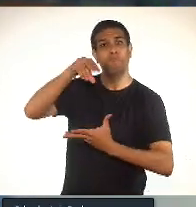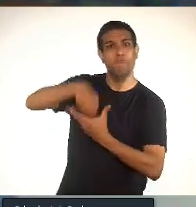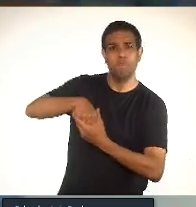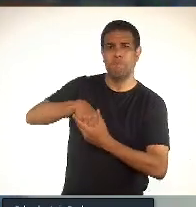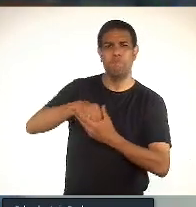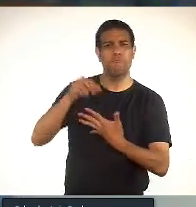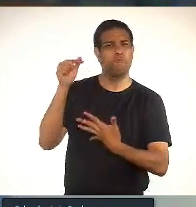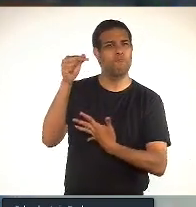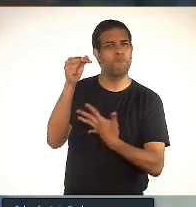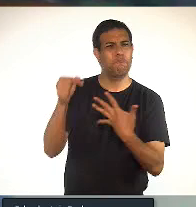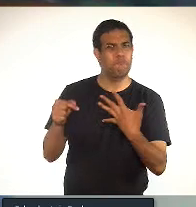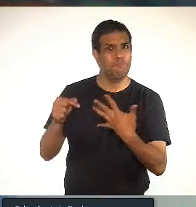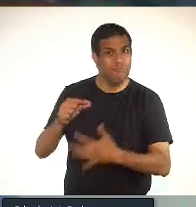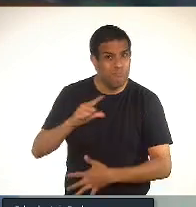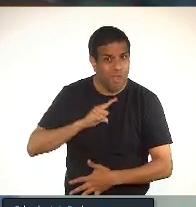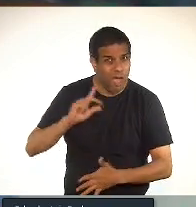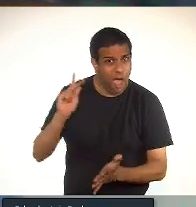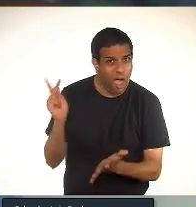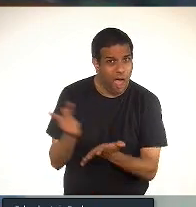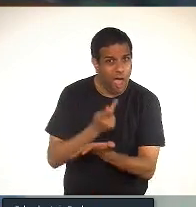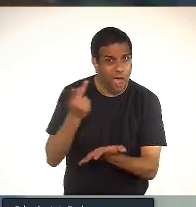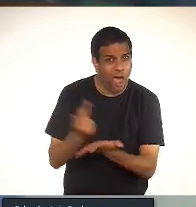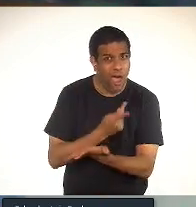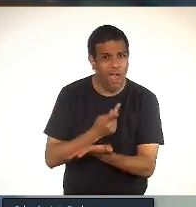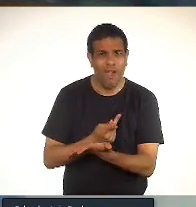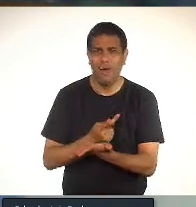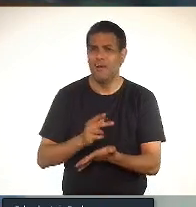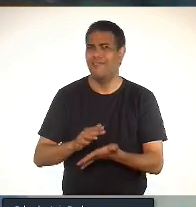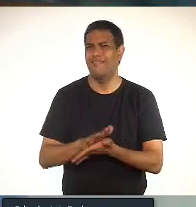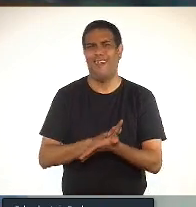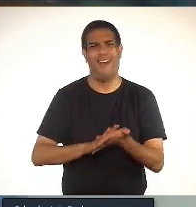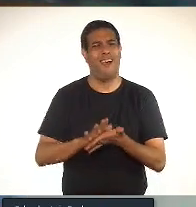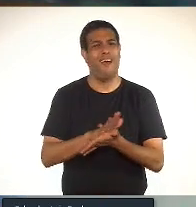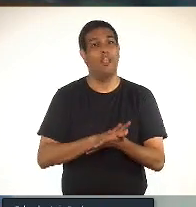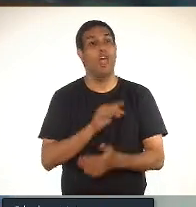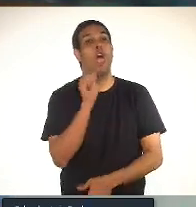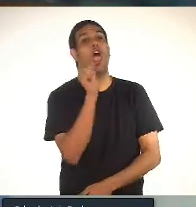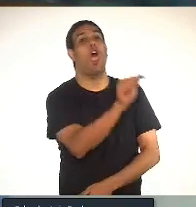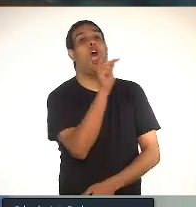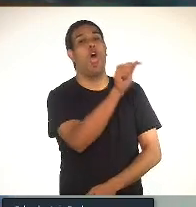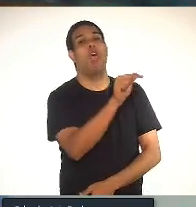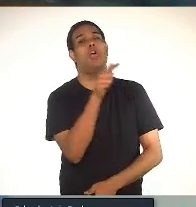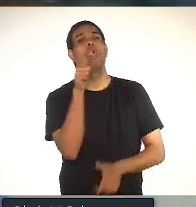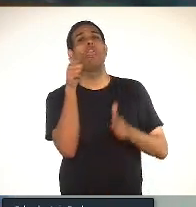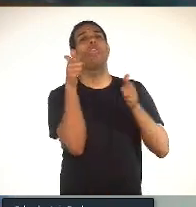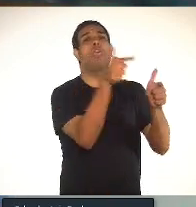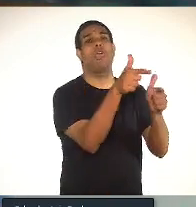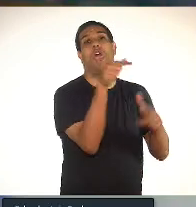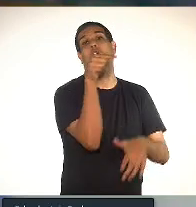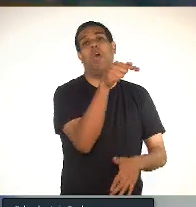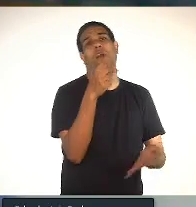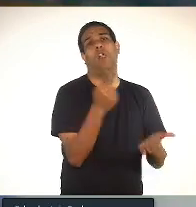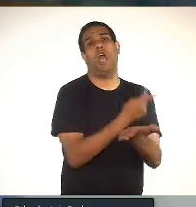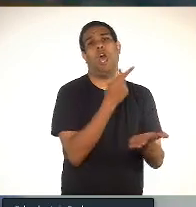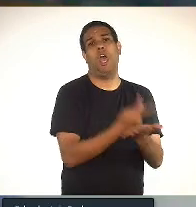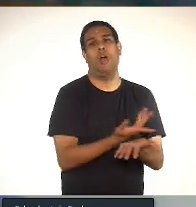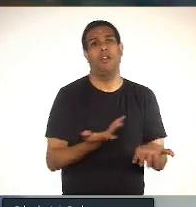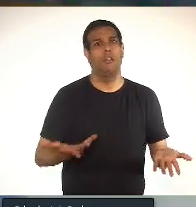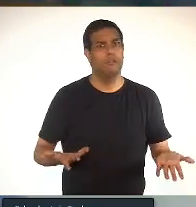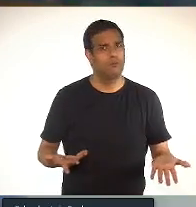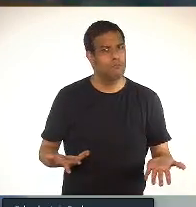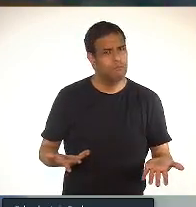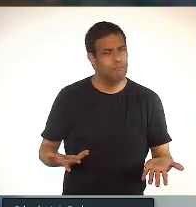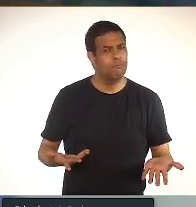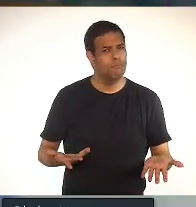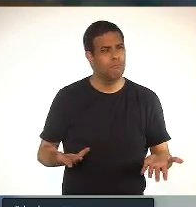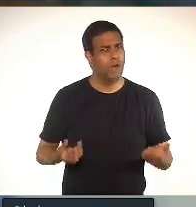naquelas condições, errou e vai buscar outro rumo. Então, admiro a